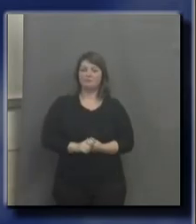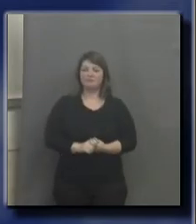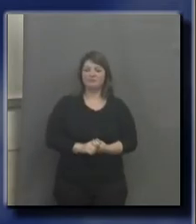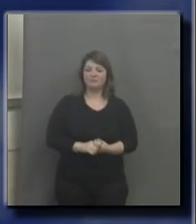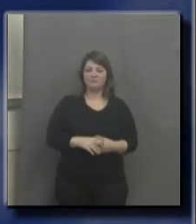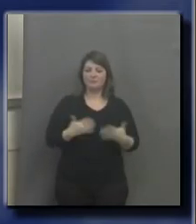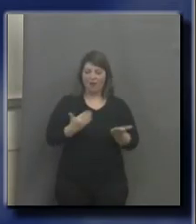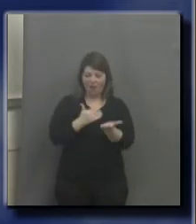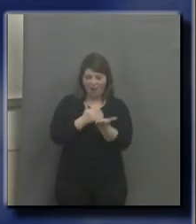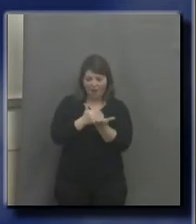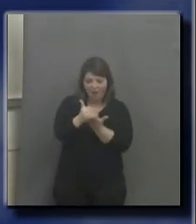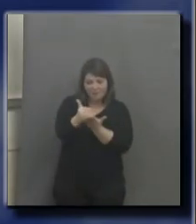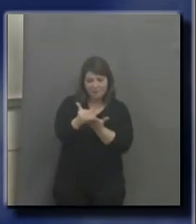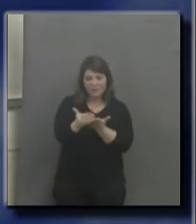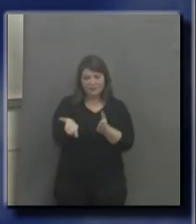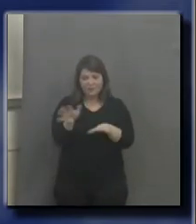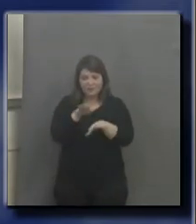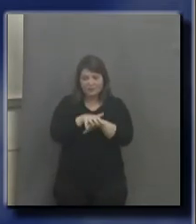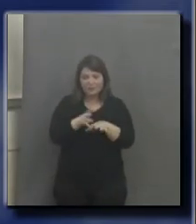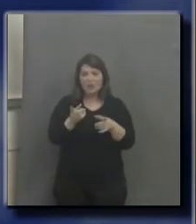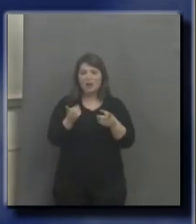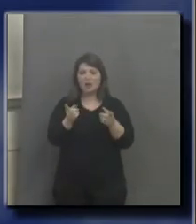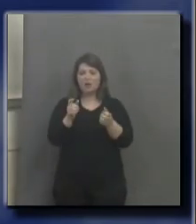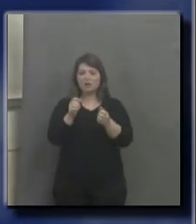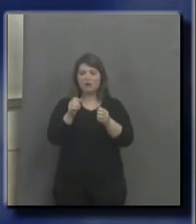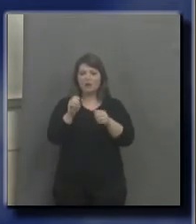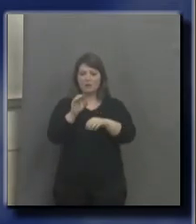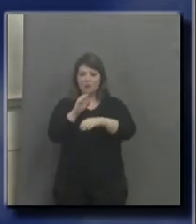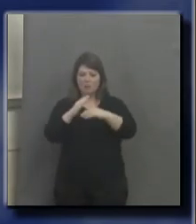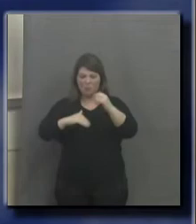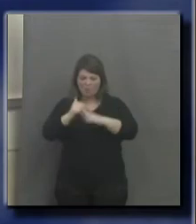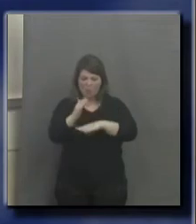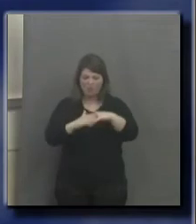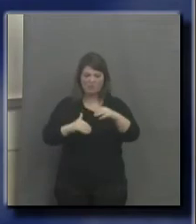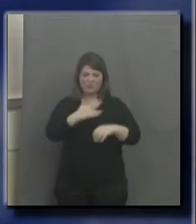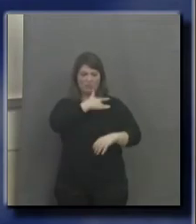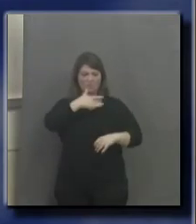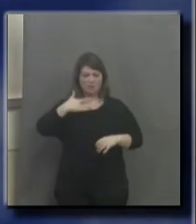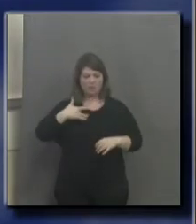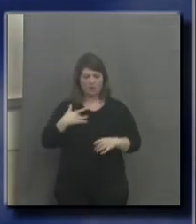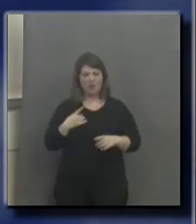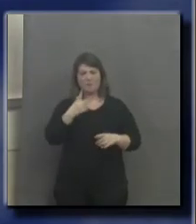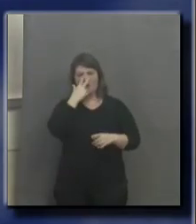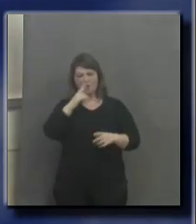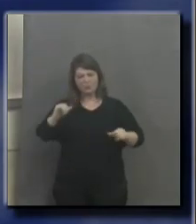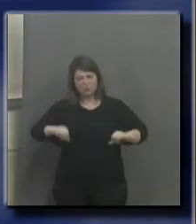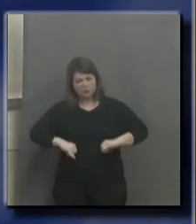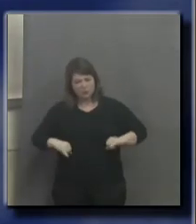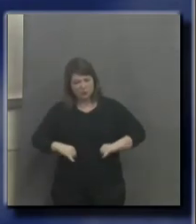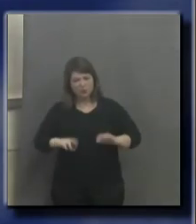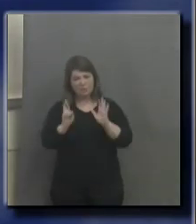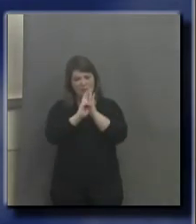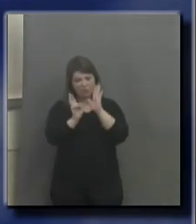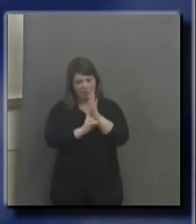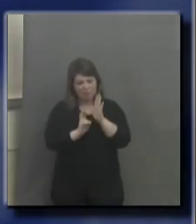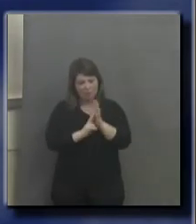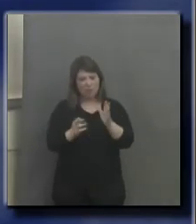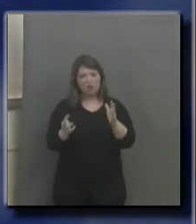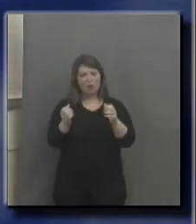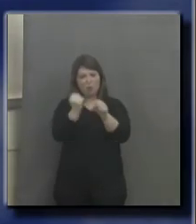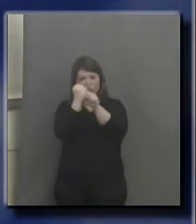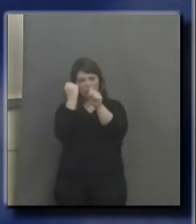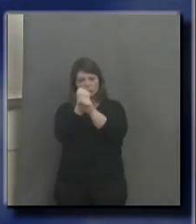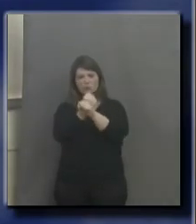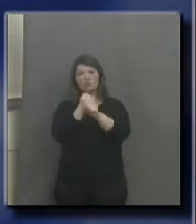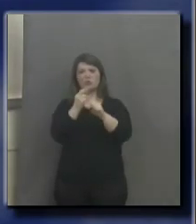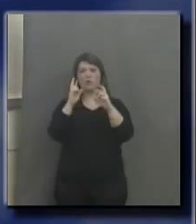Então, a partir dessa inserção da psicologia entre as profissões da saúde, ela sofre essa regulação consultiva pelo Conselho